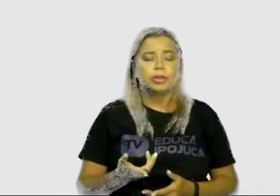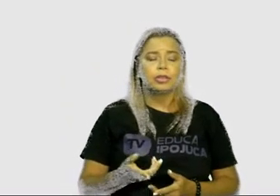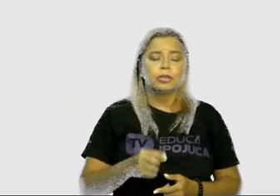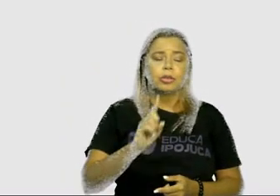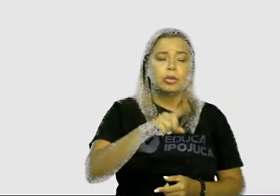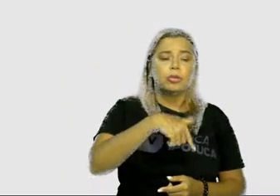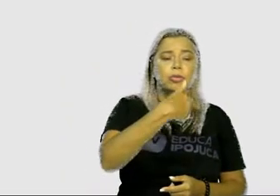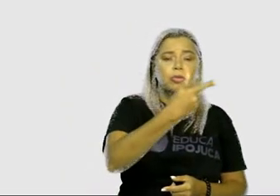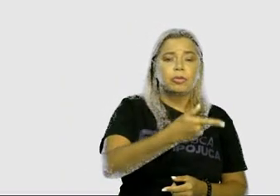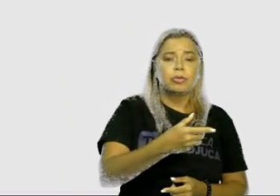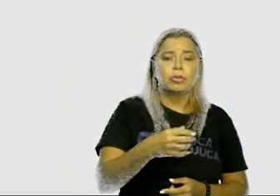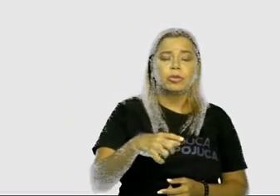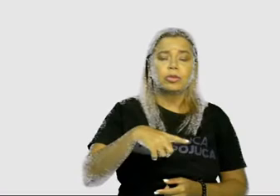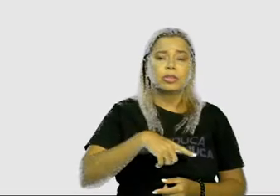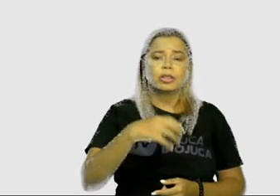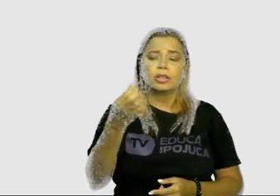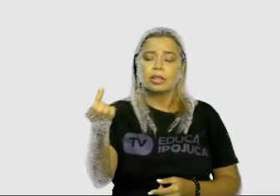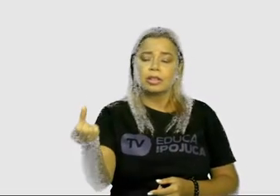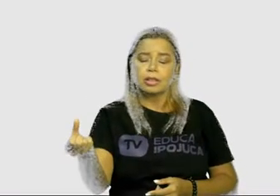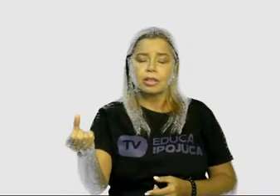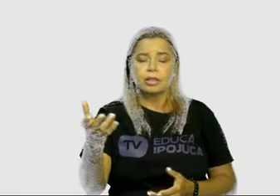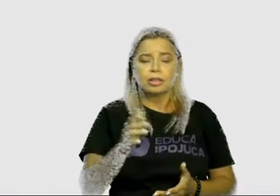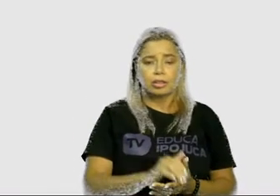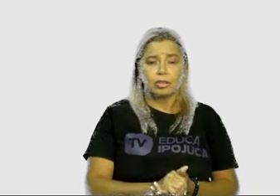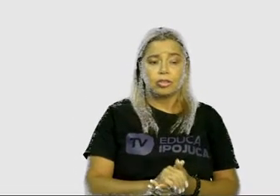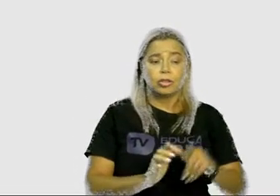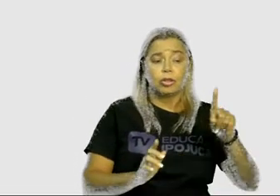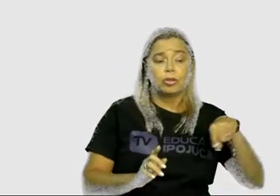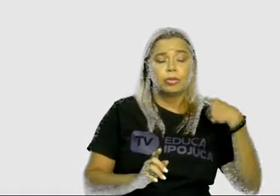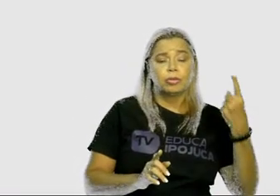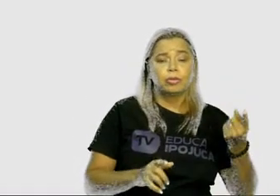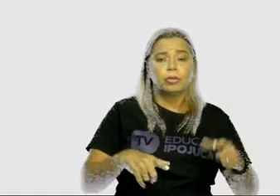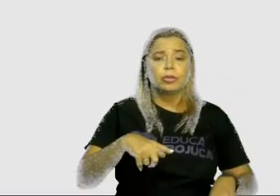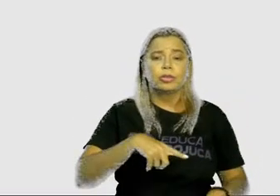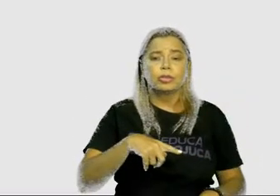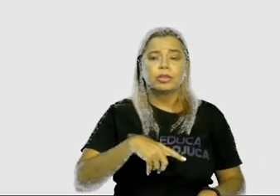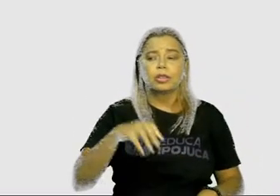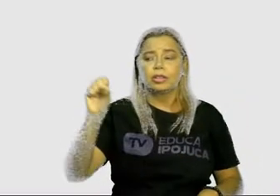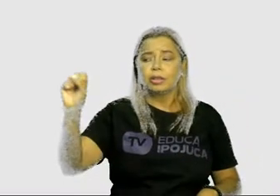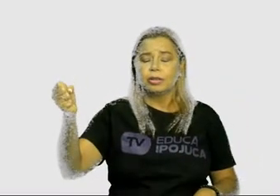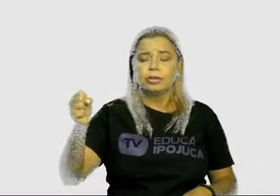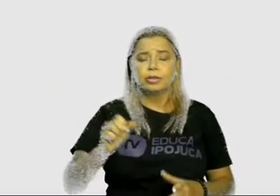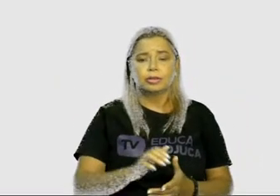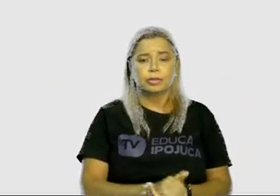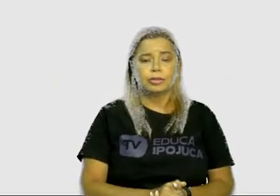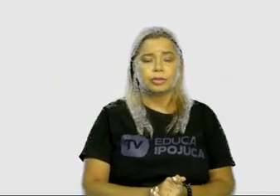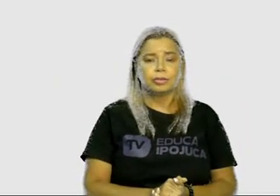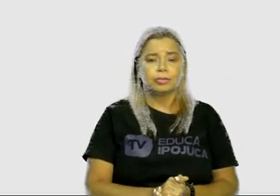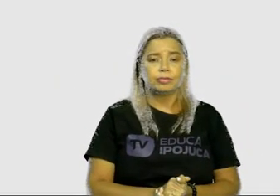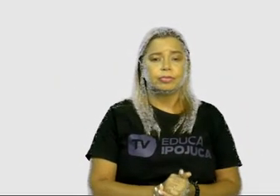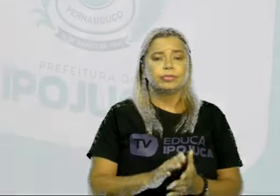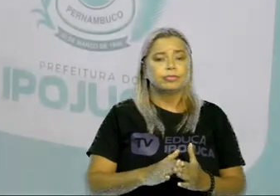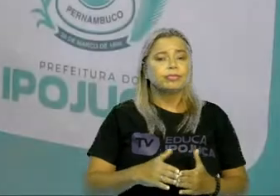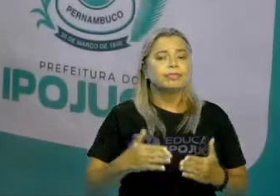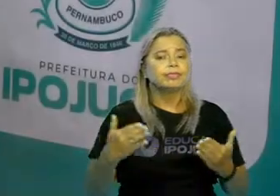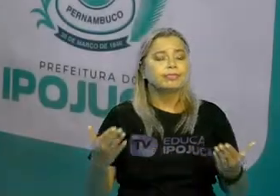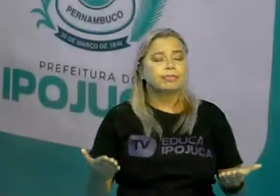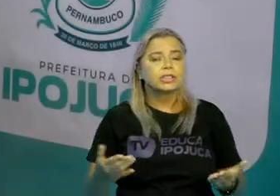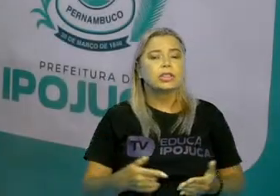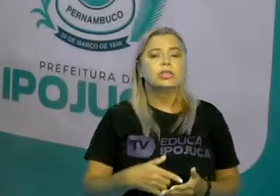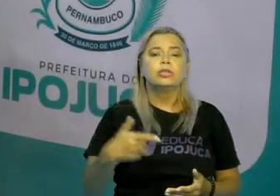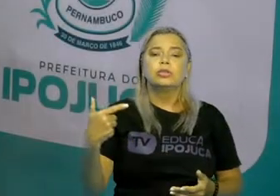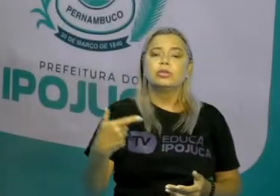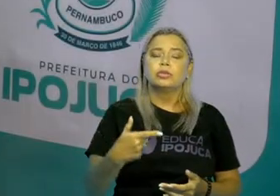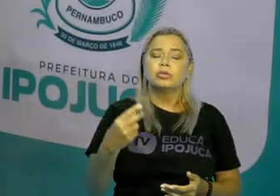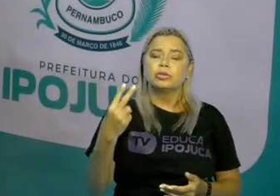carros do Eduardo e Gabriel tem também outros carros logo Diego e Gabriel